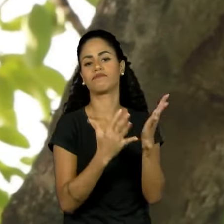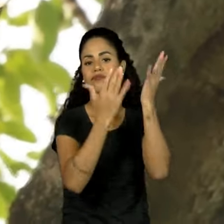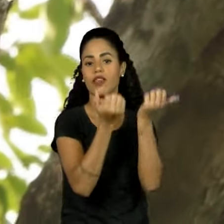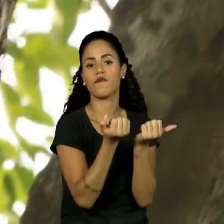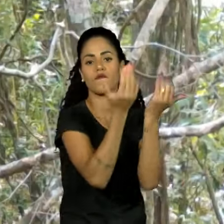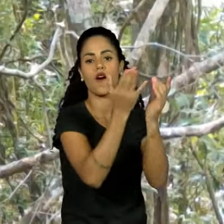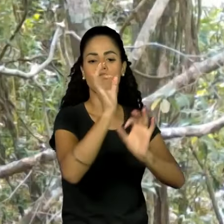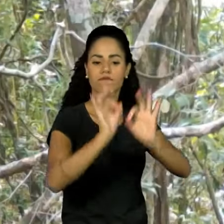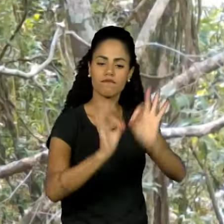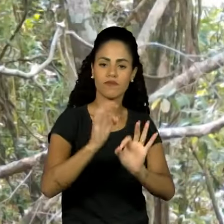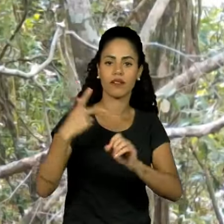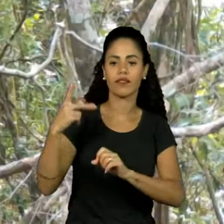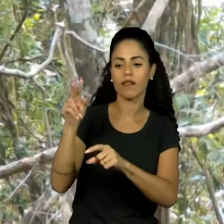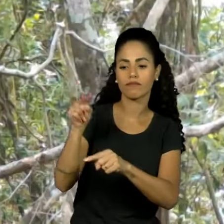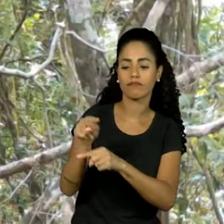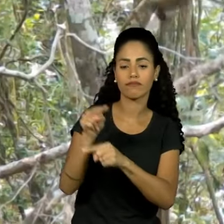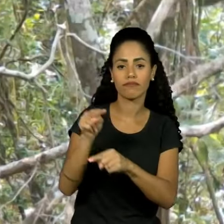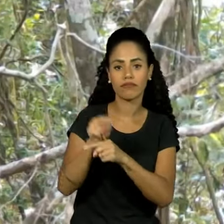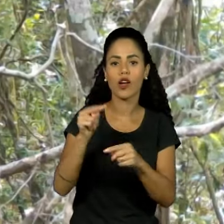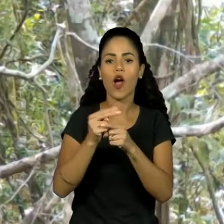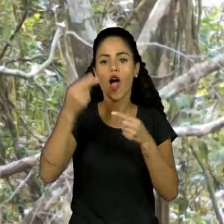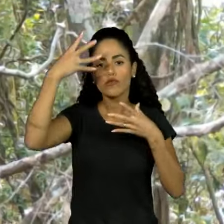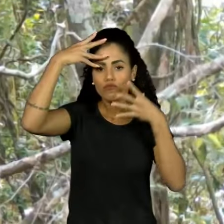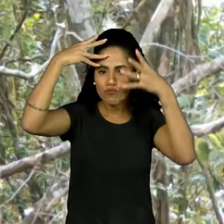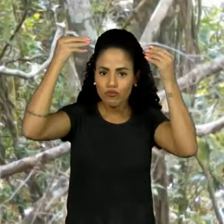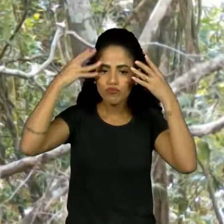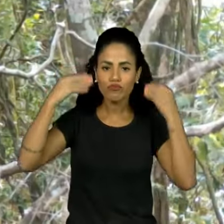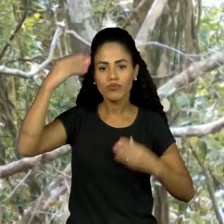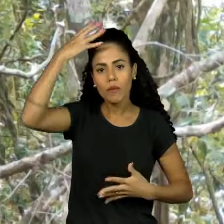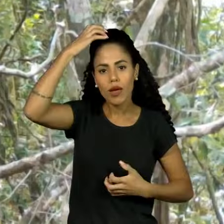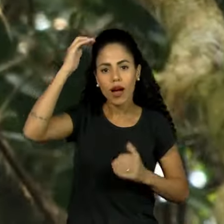pelo projeto de conservação do mico-leão preto.